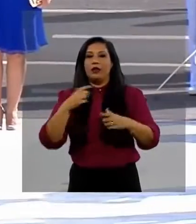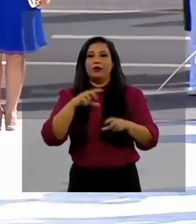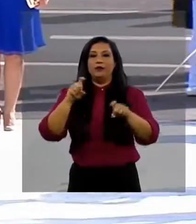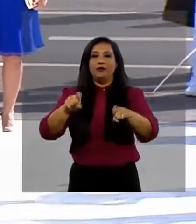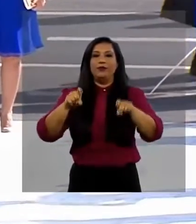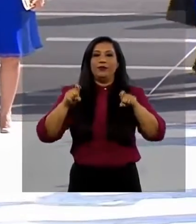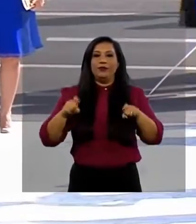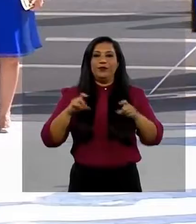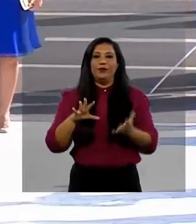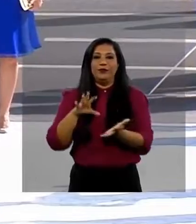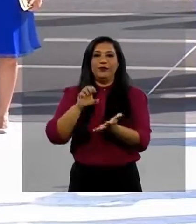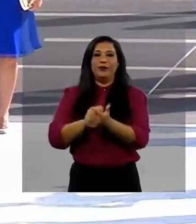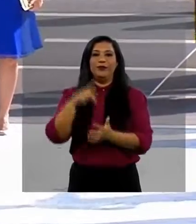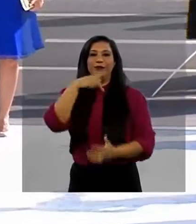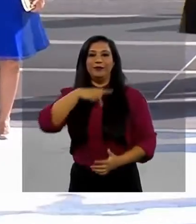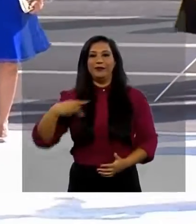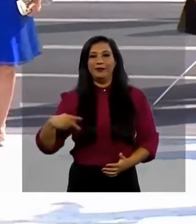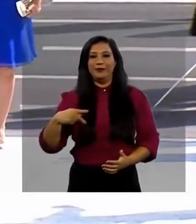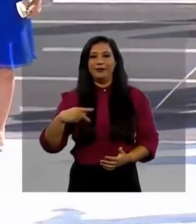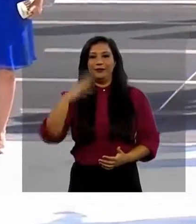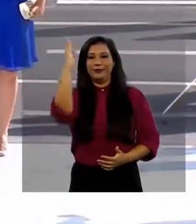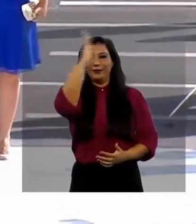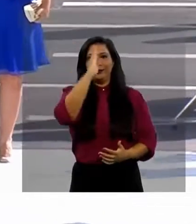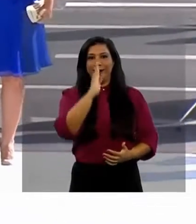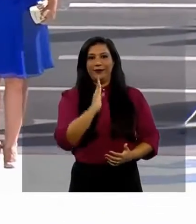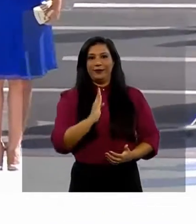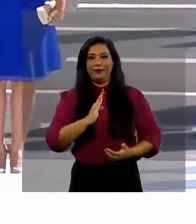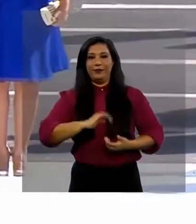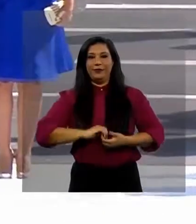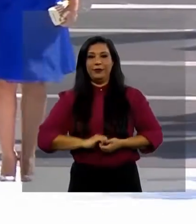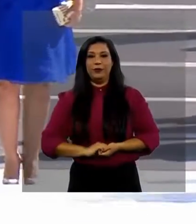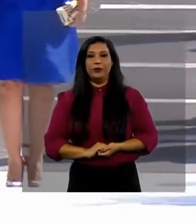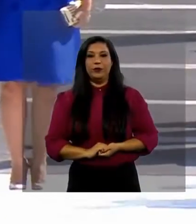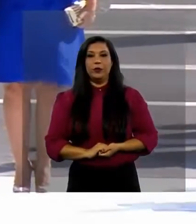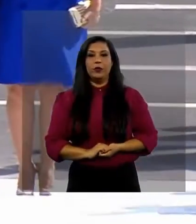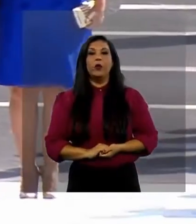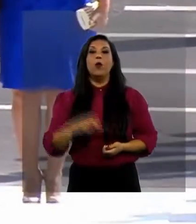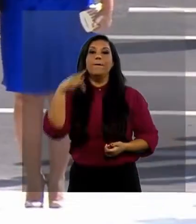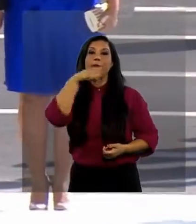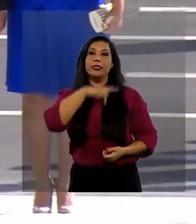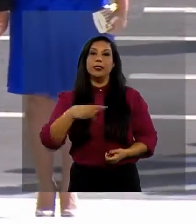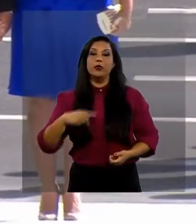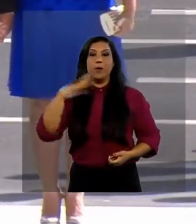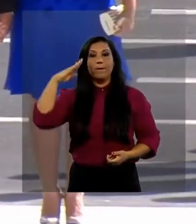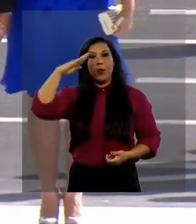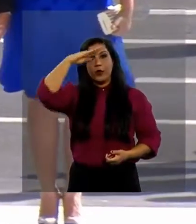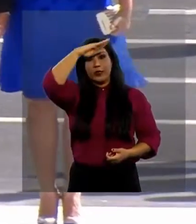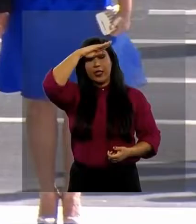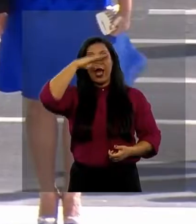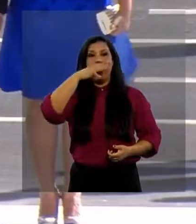Ainda você vai pro Brasil ouvir. Eu te levantarei. Eu te